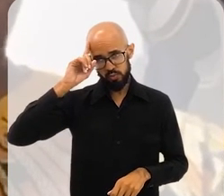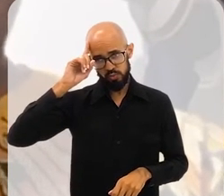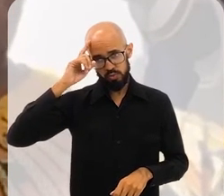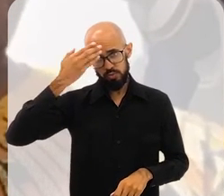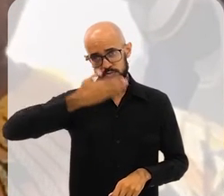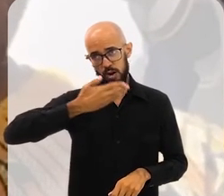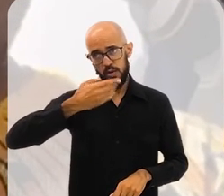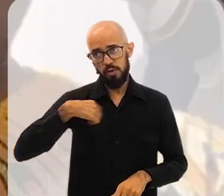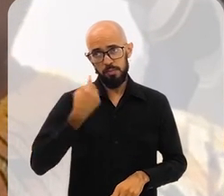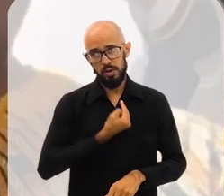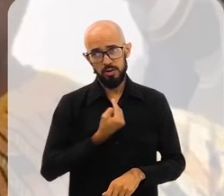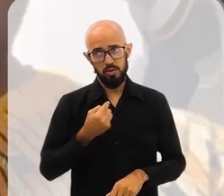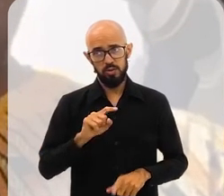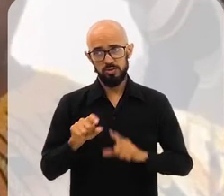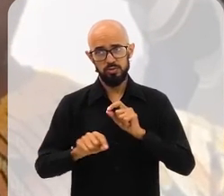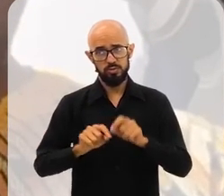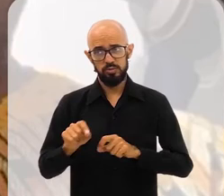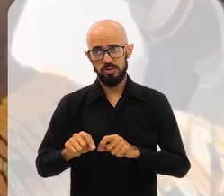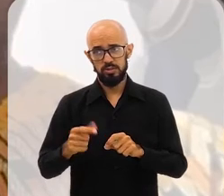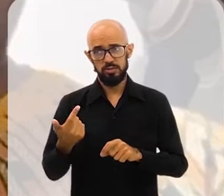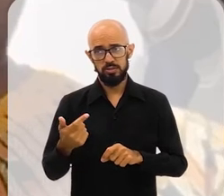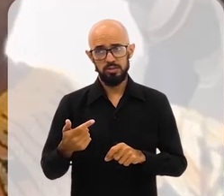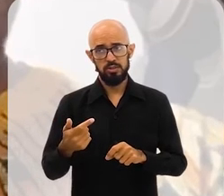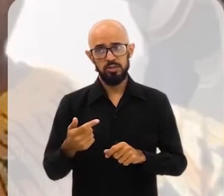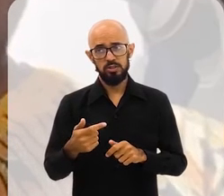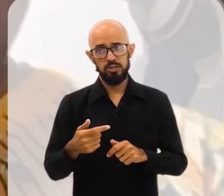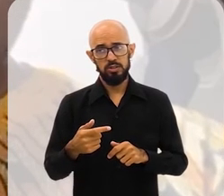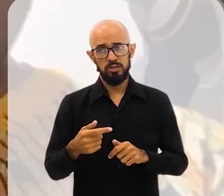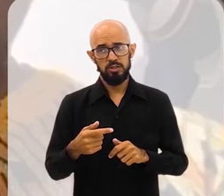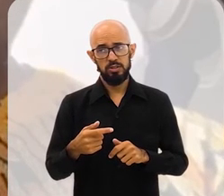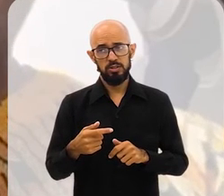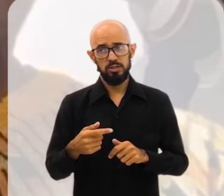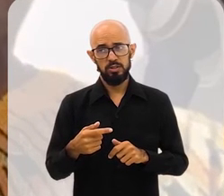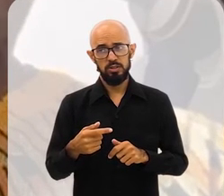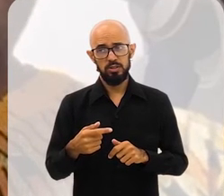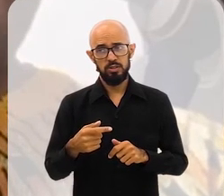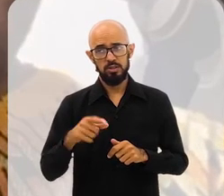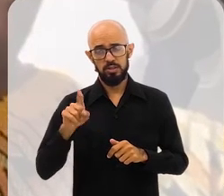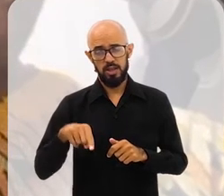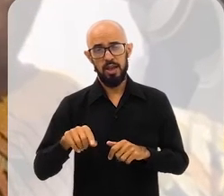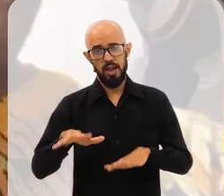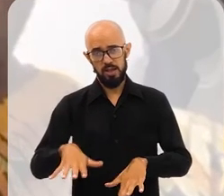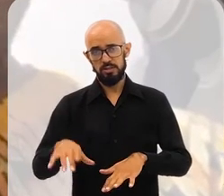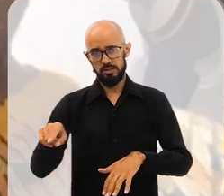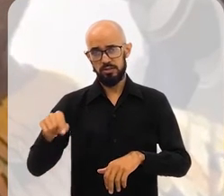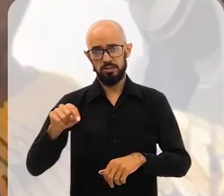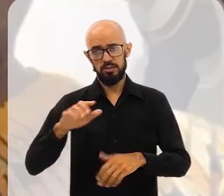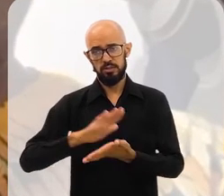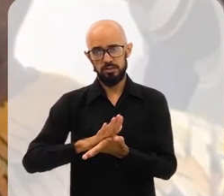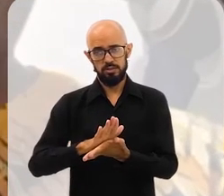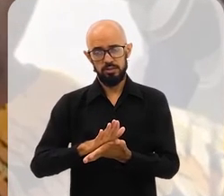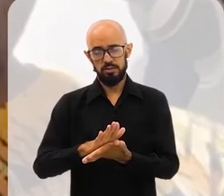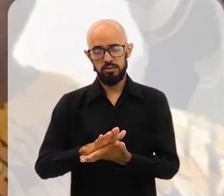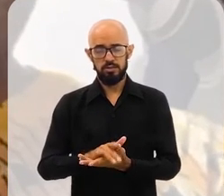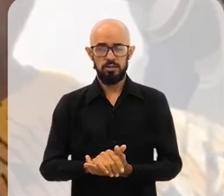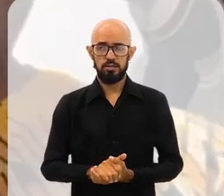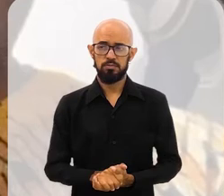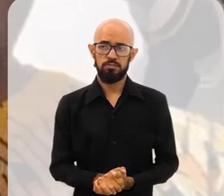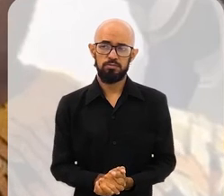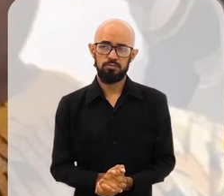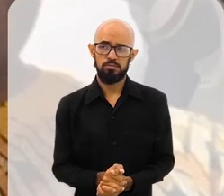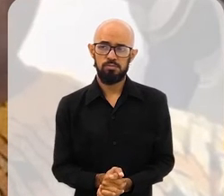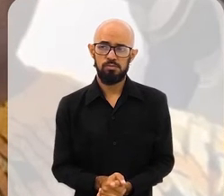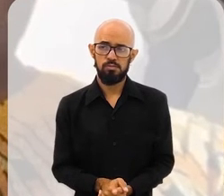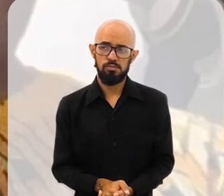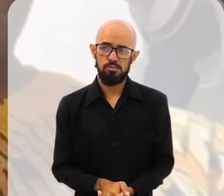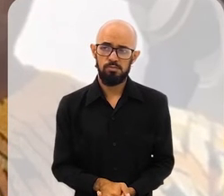dias os prova nos esfrega na cara e é racista sim